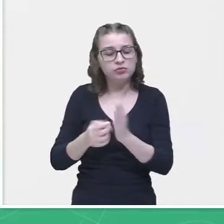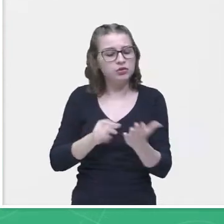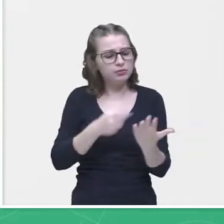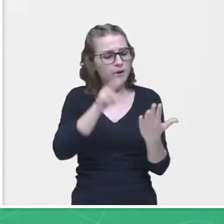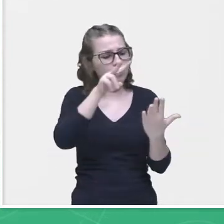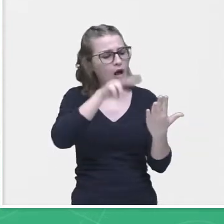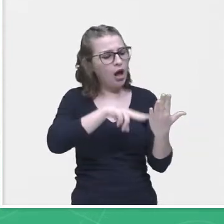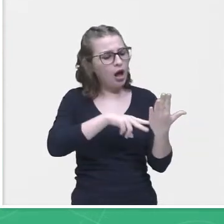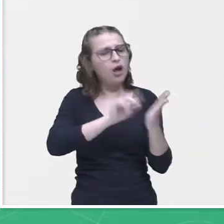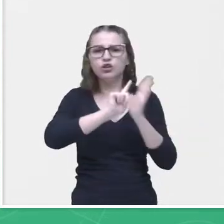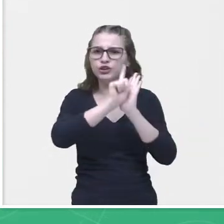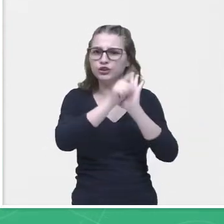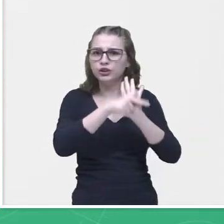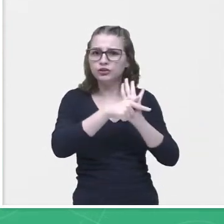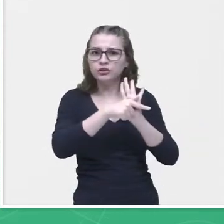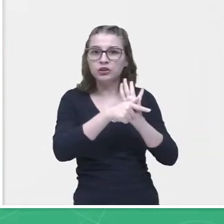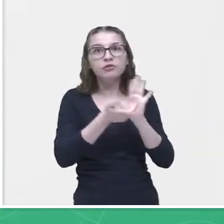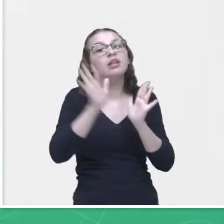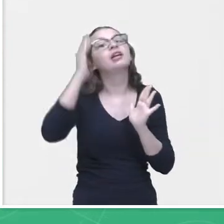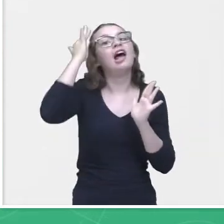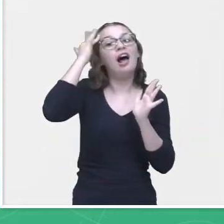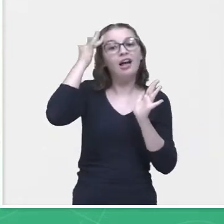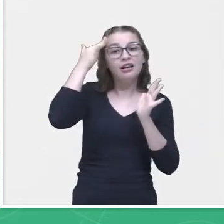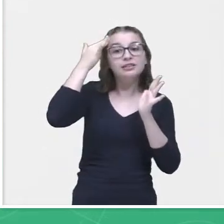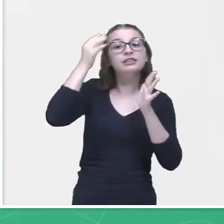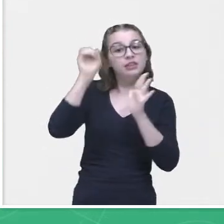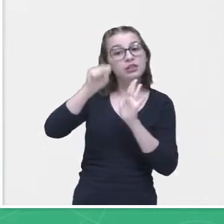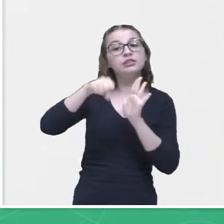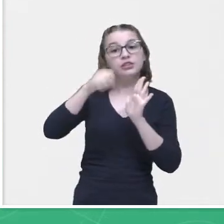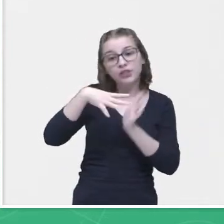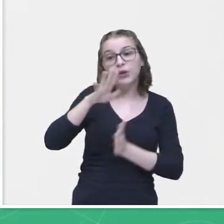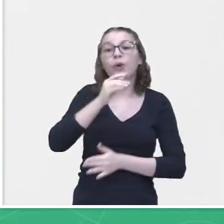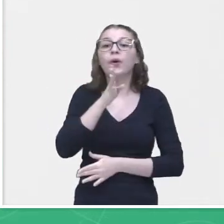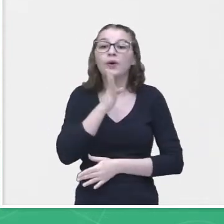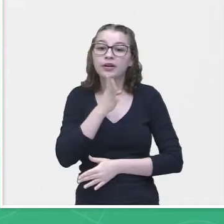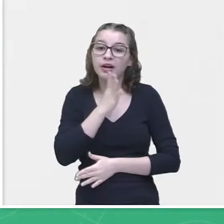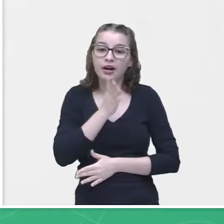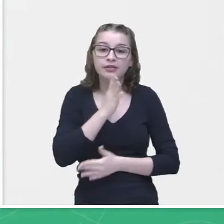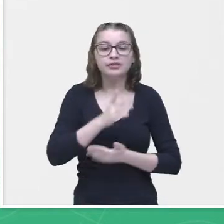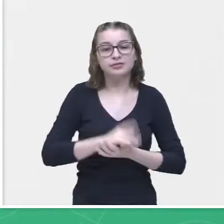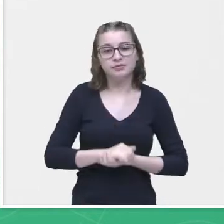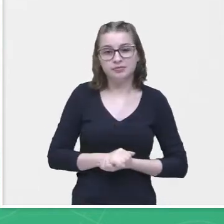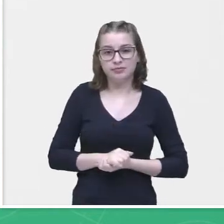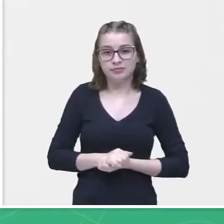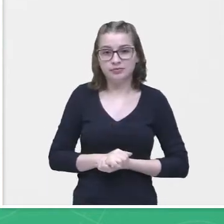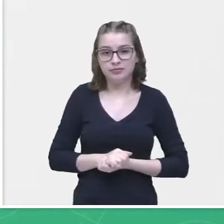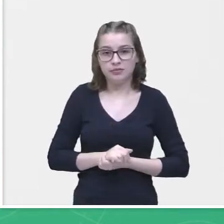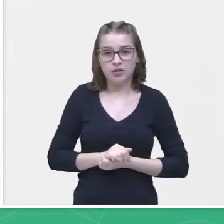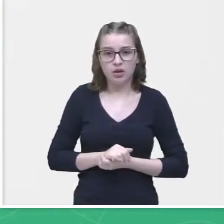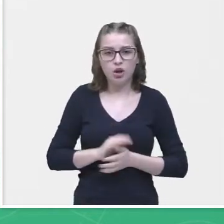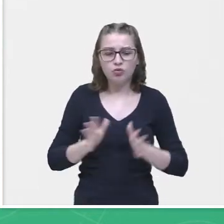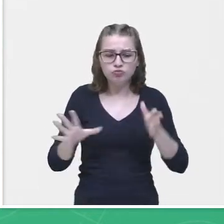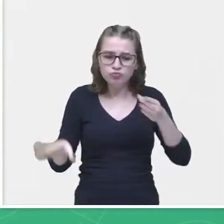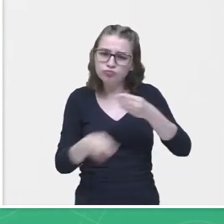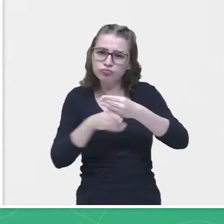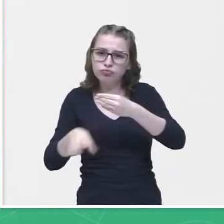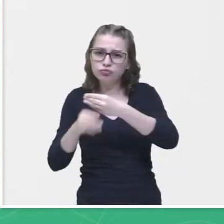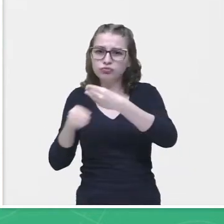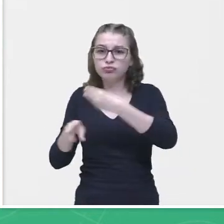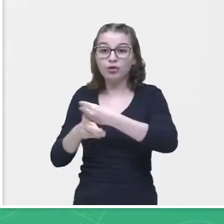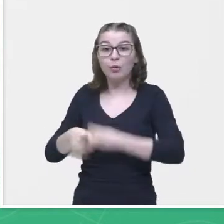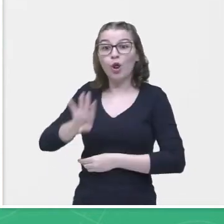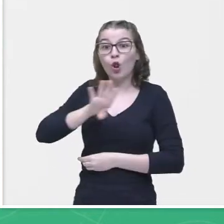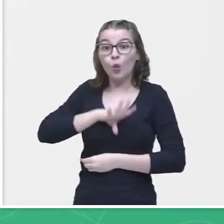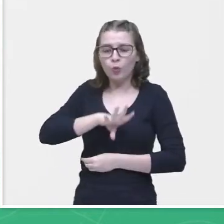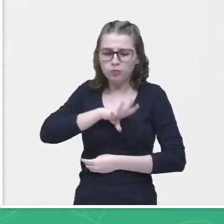determinado gênero textual, você consegue desenvolver com mais facilidade também. Todas se complementam, mas é na língua portuguesa